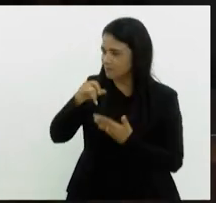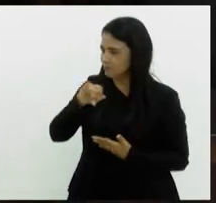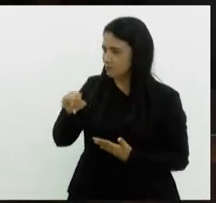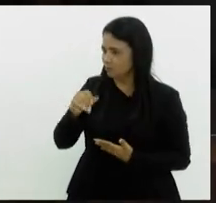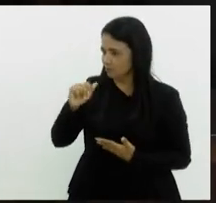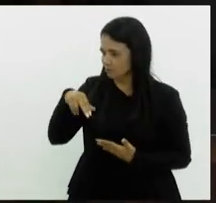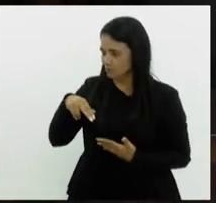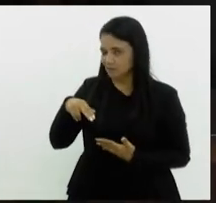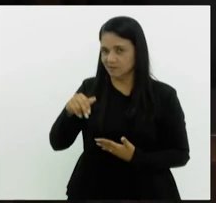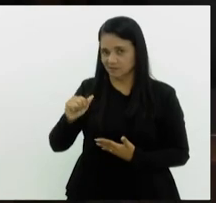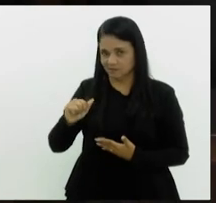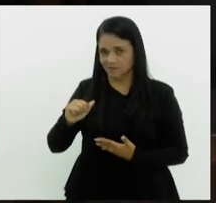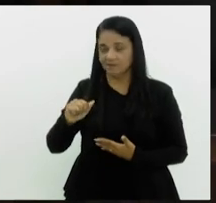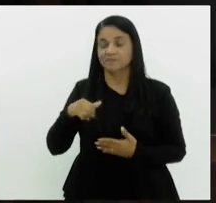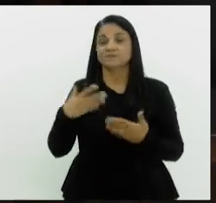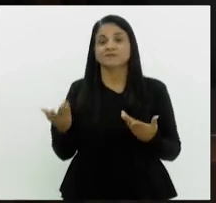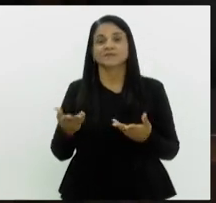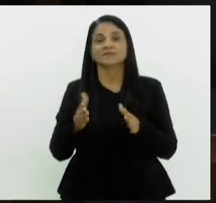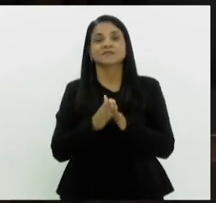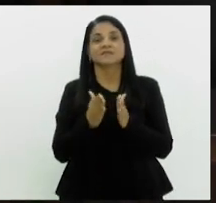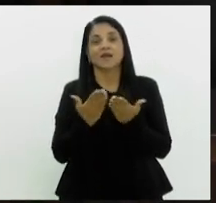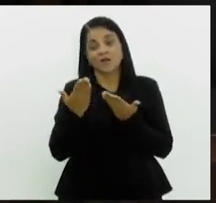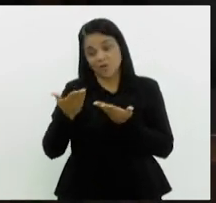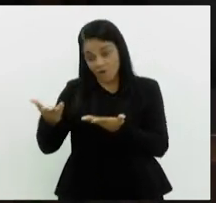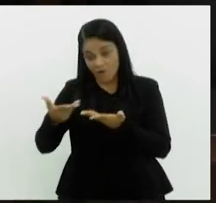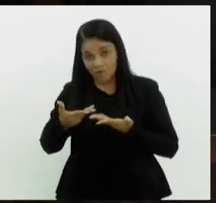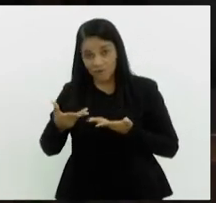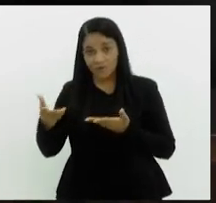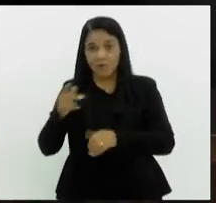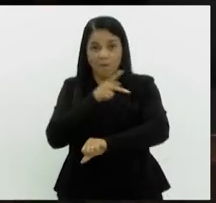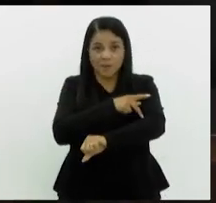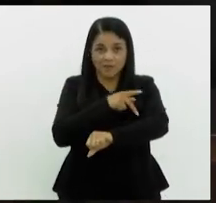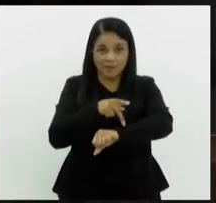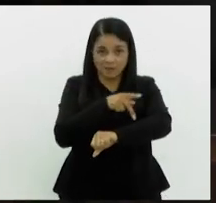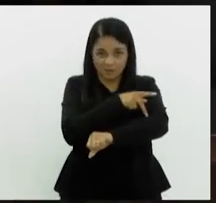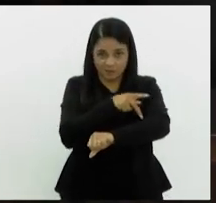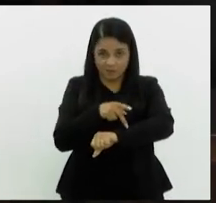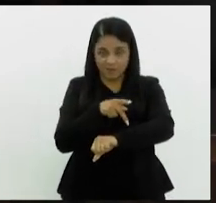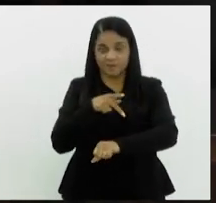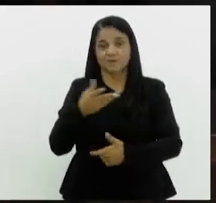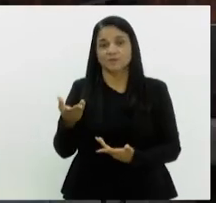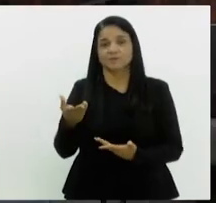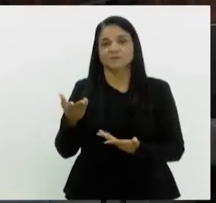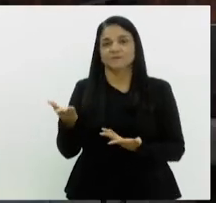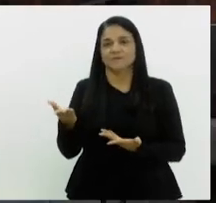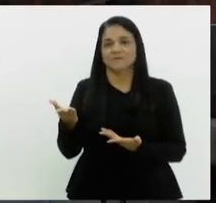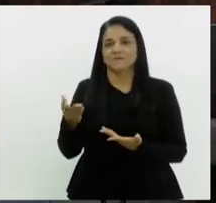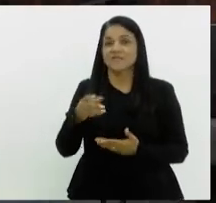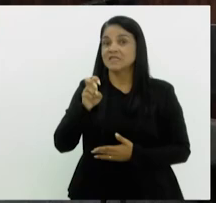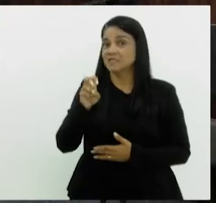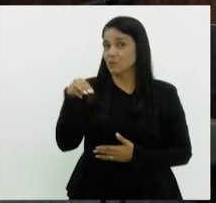Delminda Giacomo, pedagoga. A senhora tem 5 minutos.